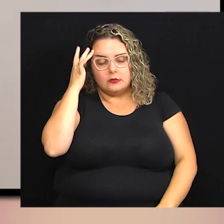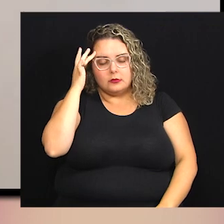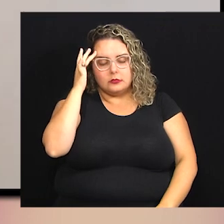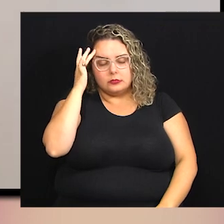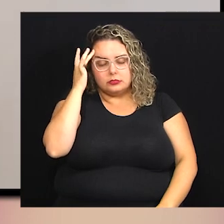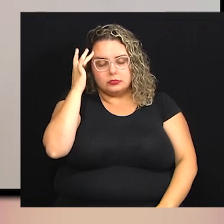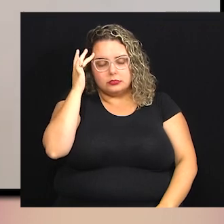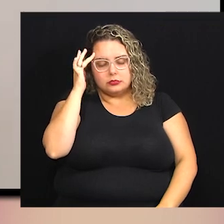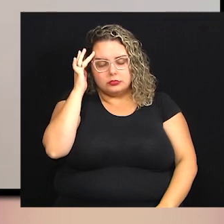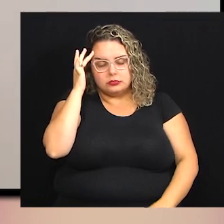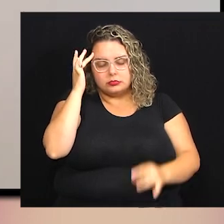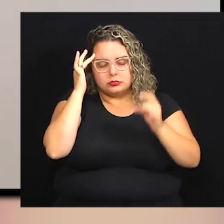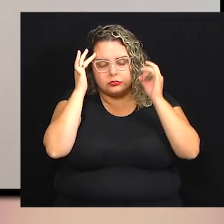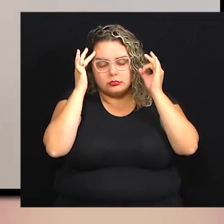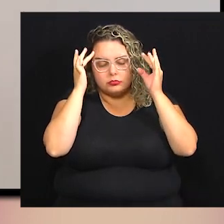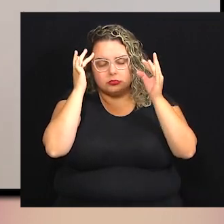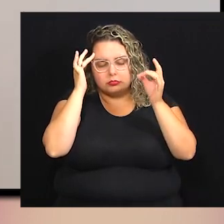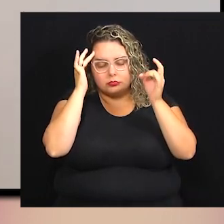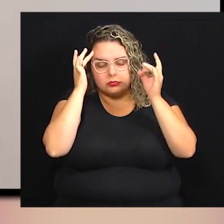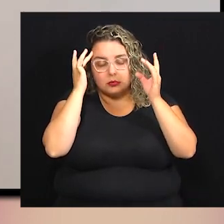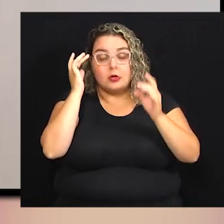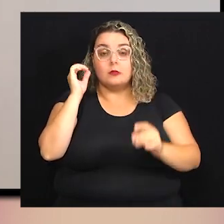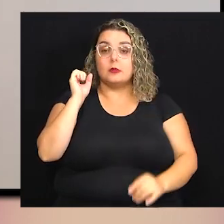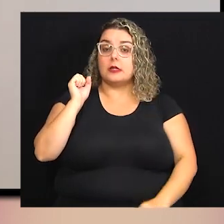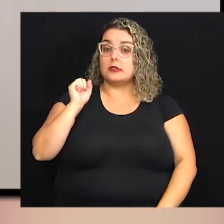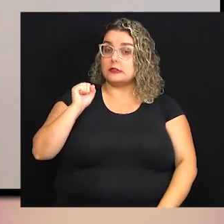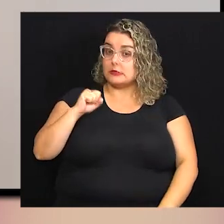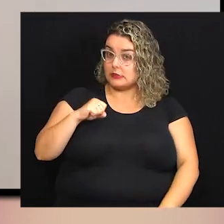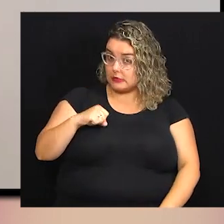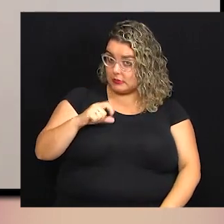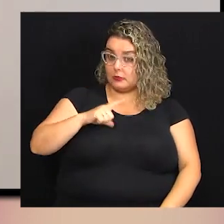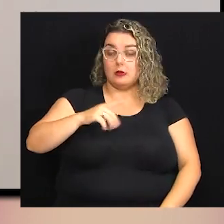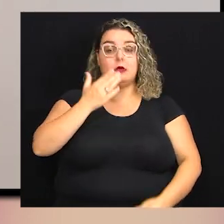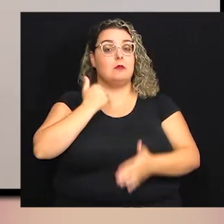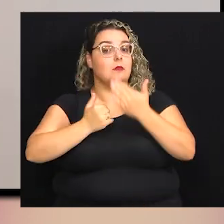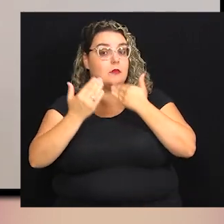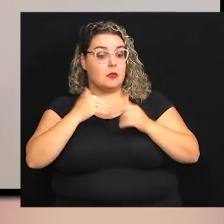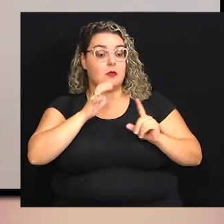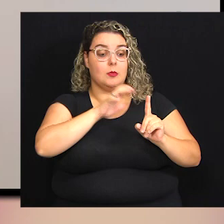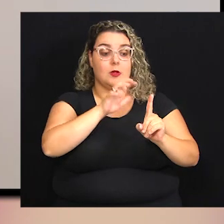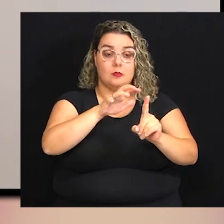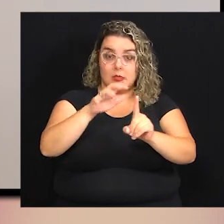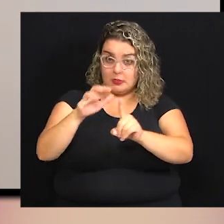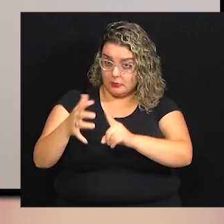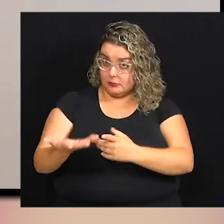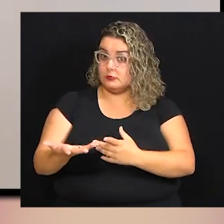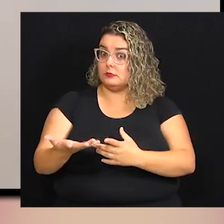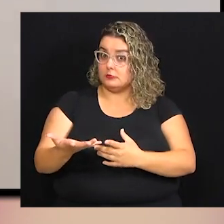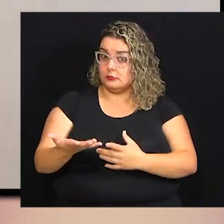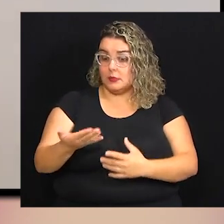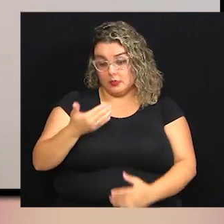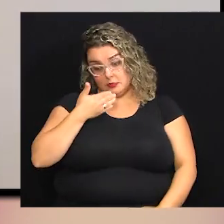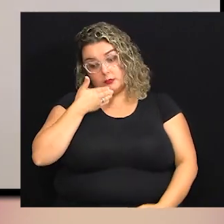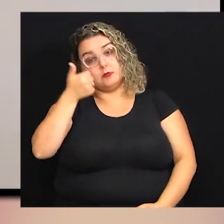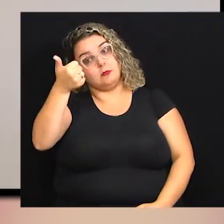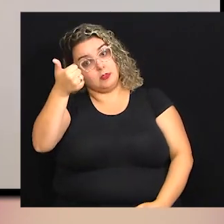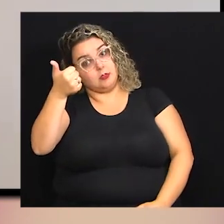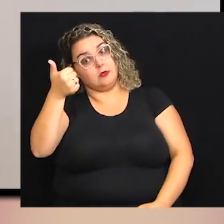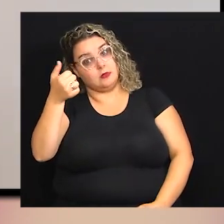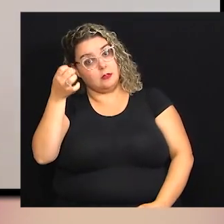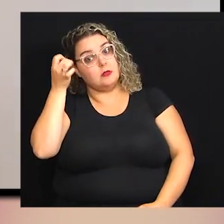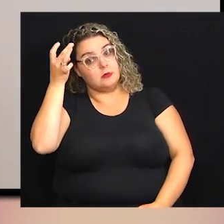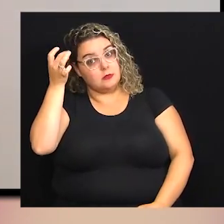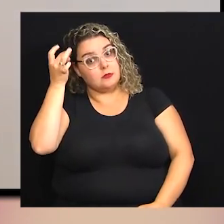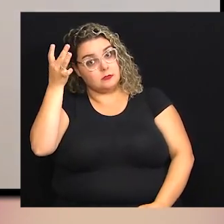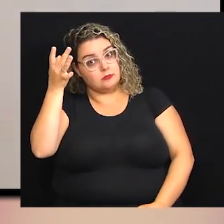dor de cabeça. Mas sim, nós temos uma alimentação que interfere tanto na melhora da